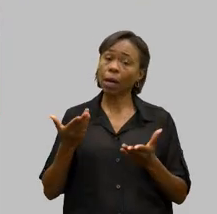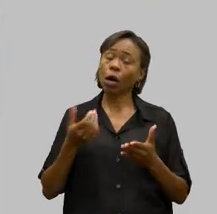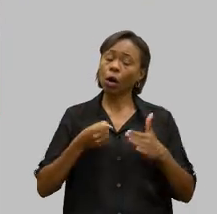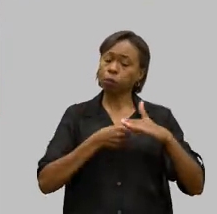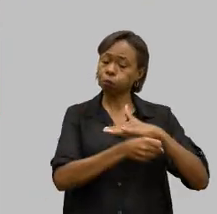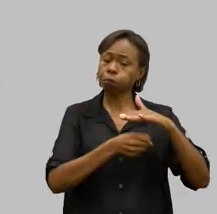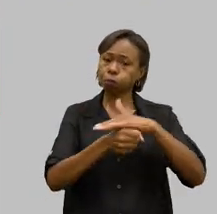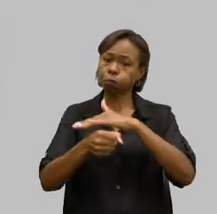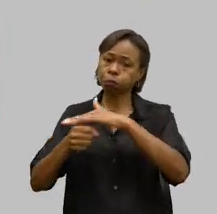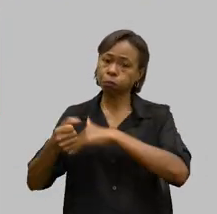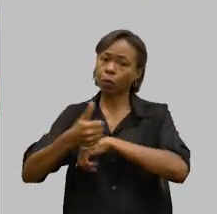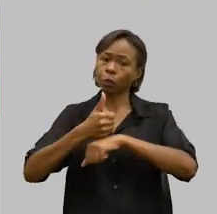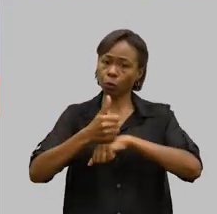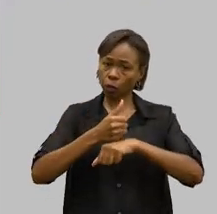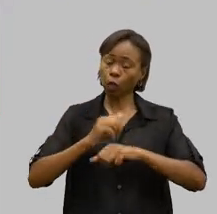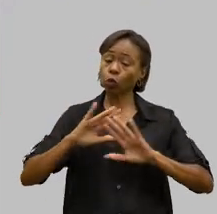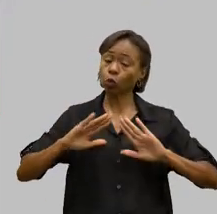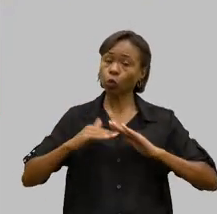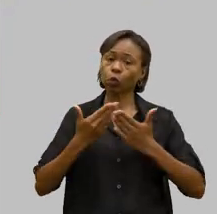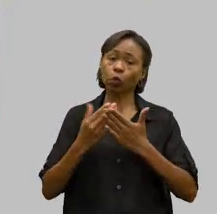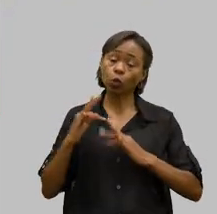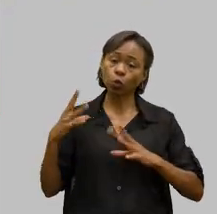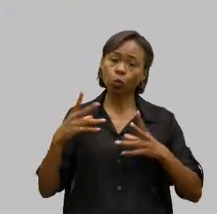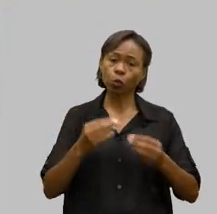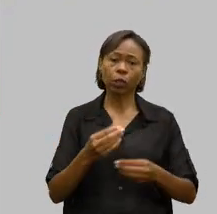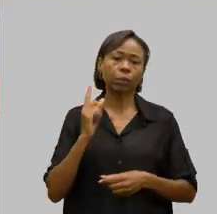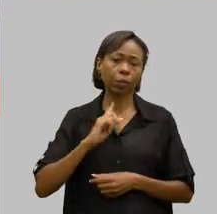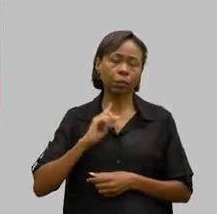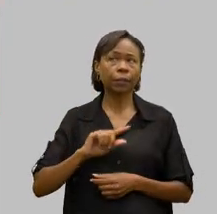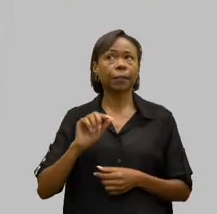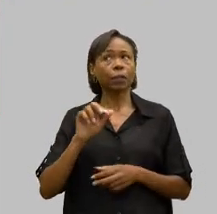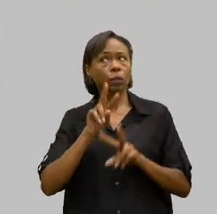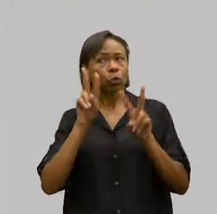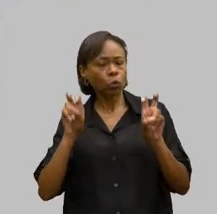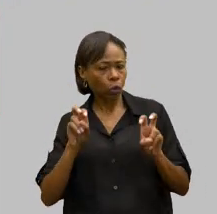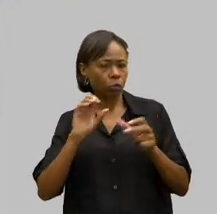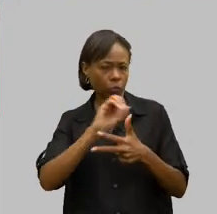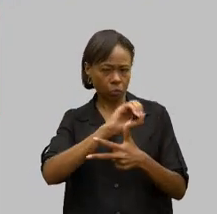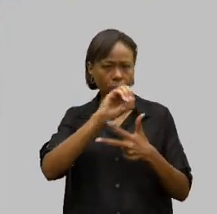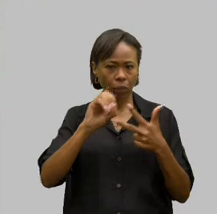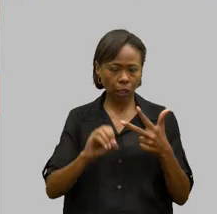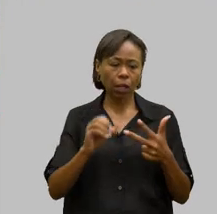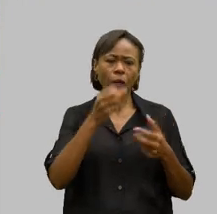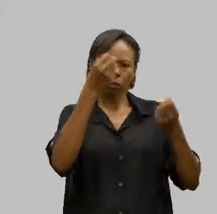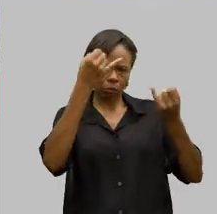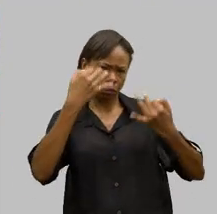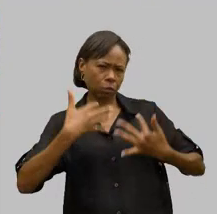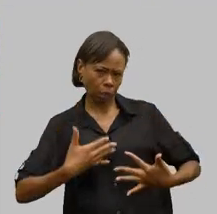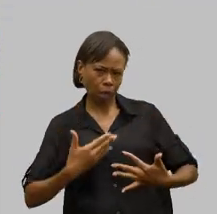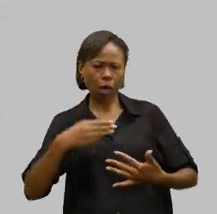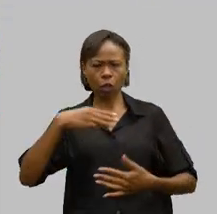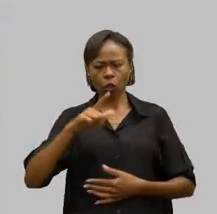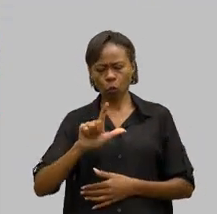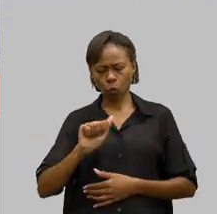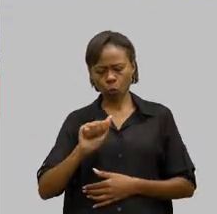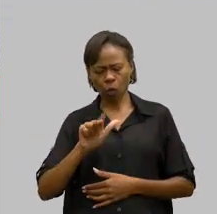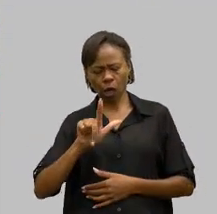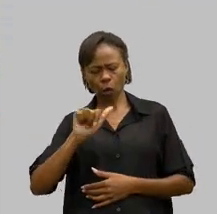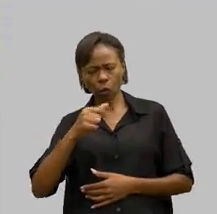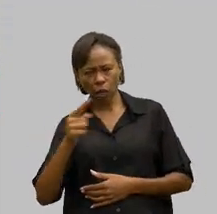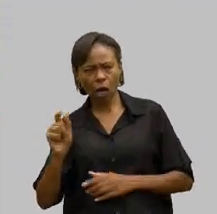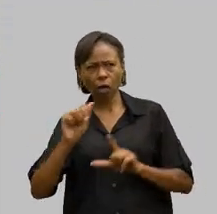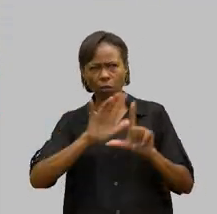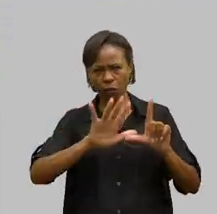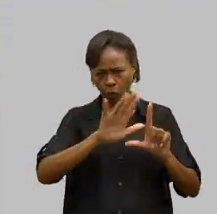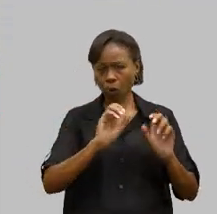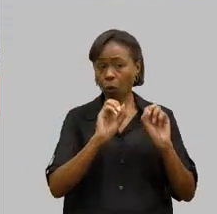escolas de Minas Gerais. Em relação ao Enem, então, obrigada pelas explicações sobre o aulão, sobre a plataforma, faltam algumas que eu